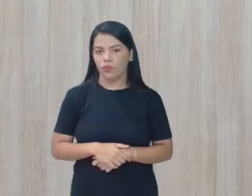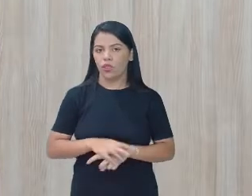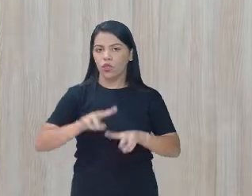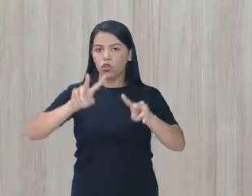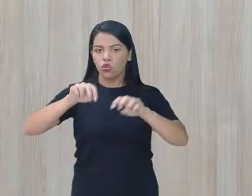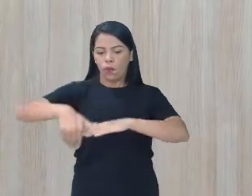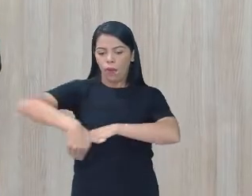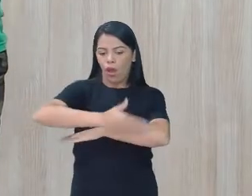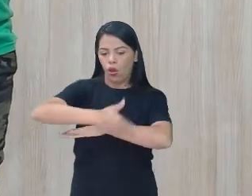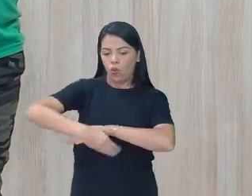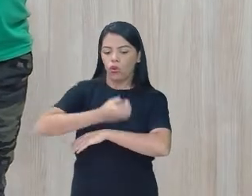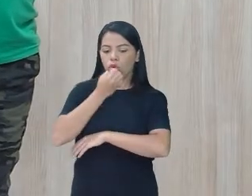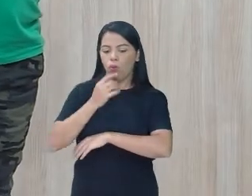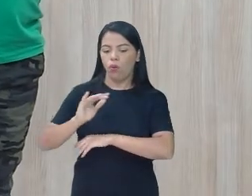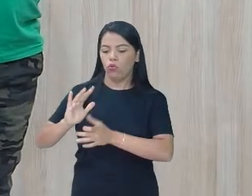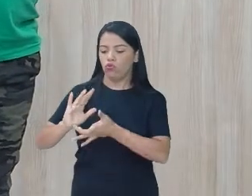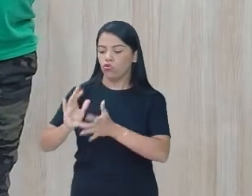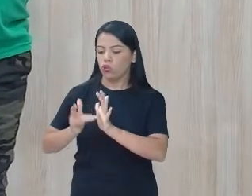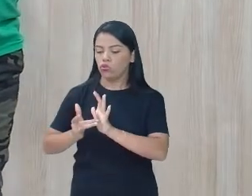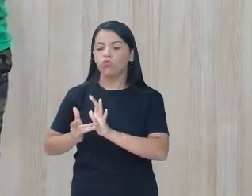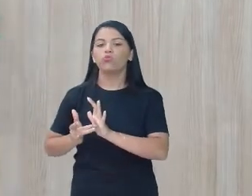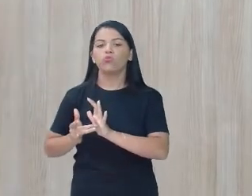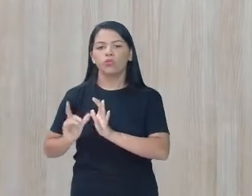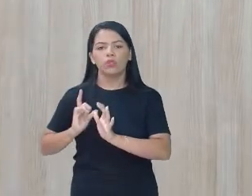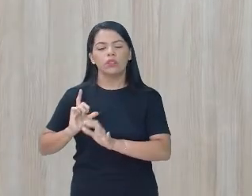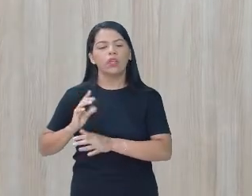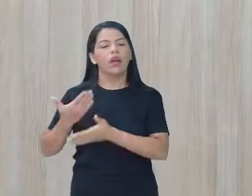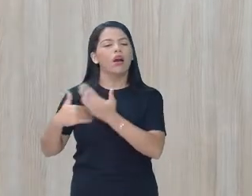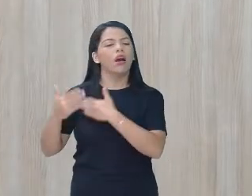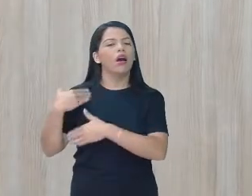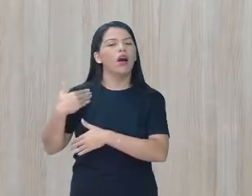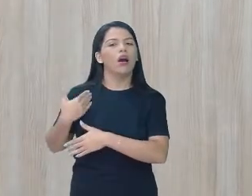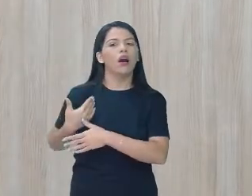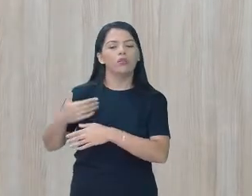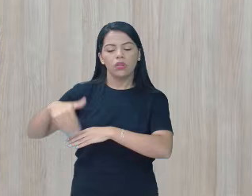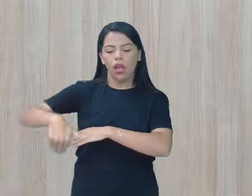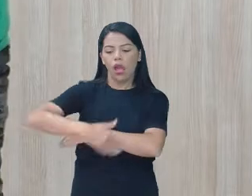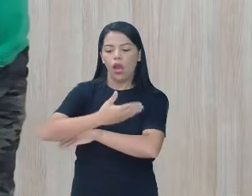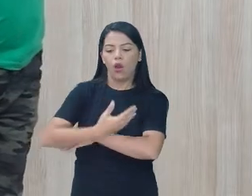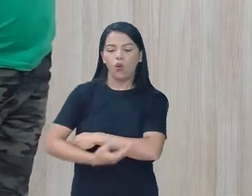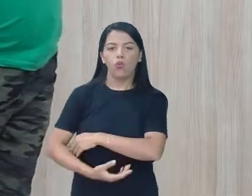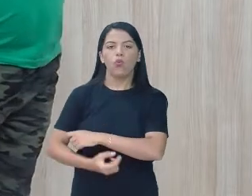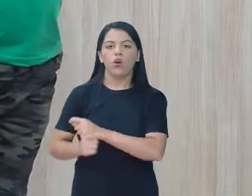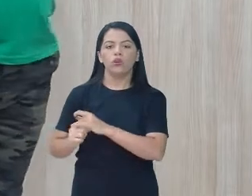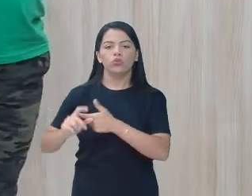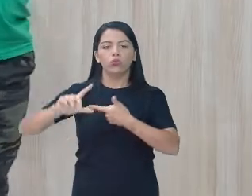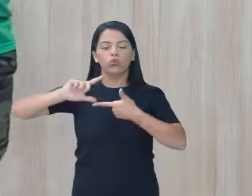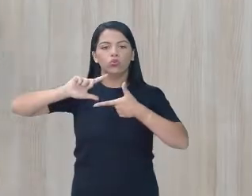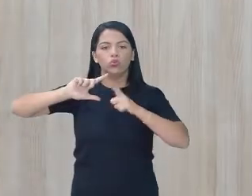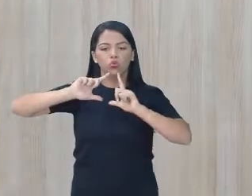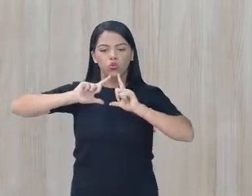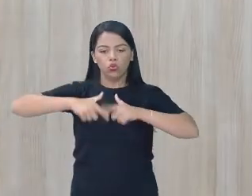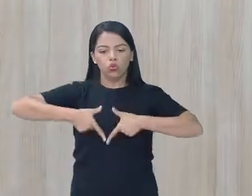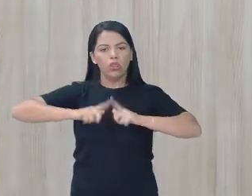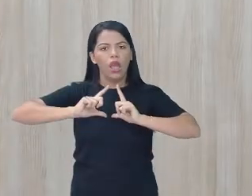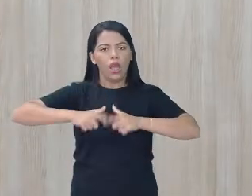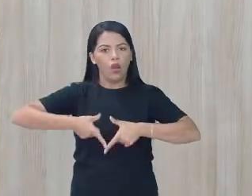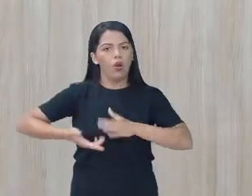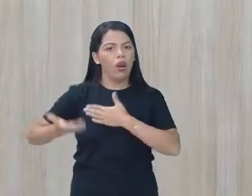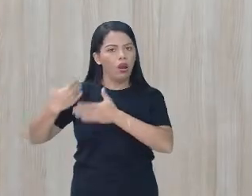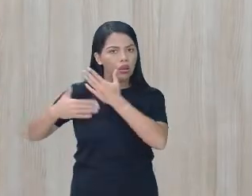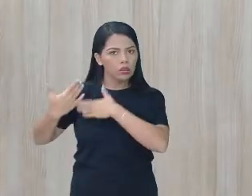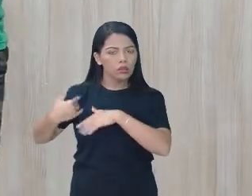sobre a Rua do Bom Jesus, né? A Rua do Bom Jesus é a antiga Rua dos Judeus, não é isso, professora? Uhum. E, inclusive,